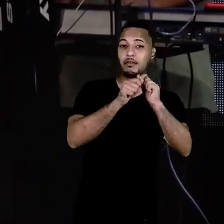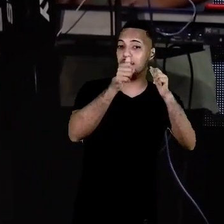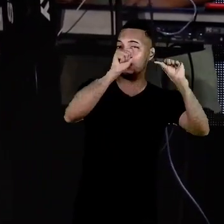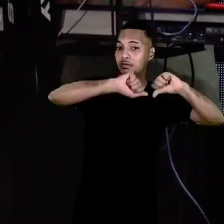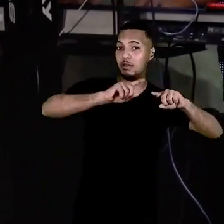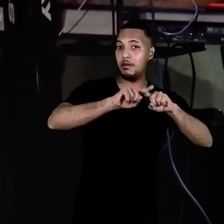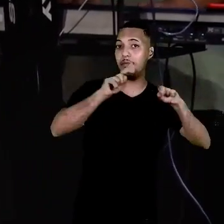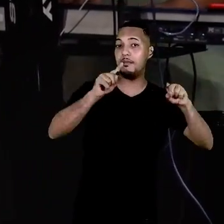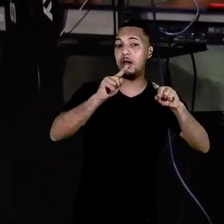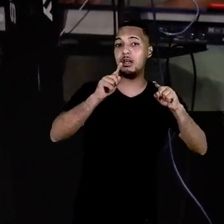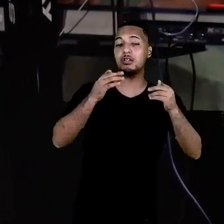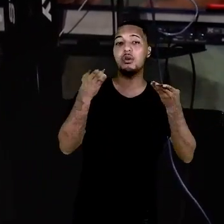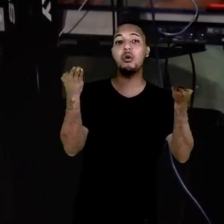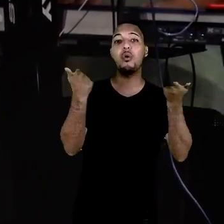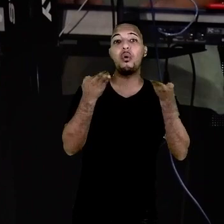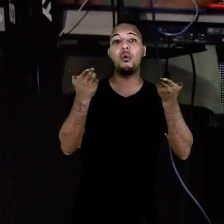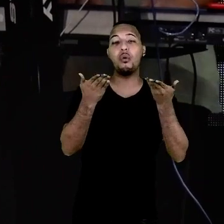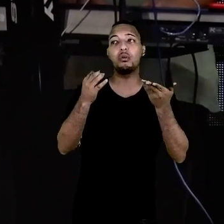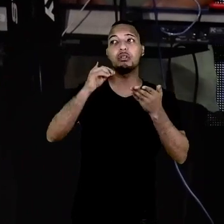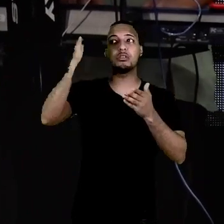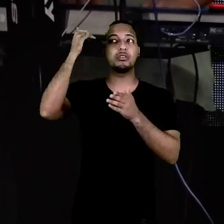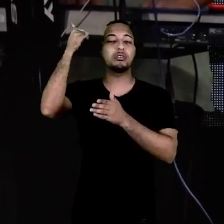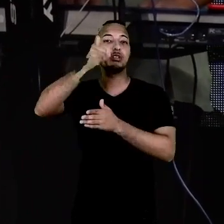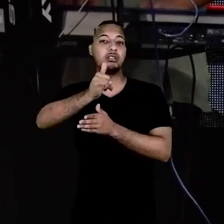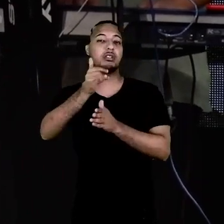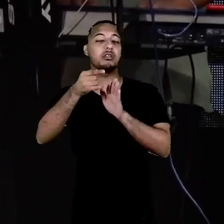Ele. Pastor,